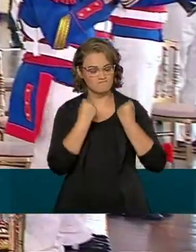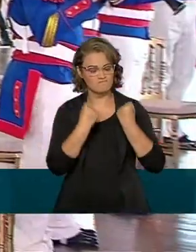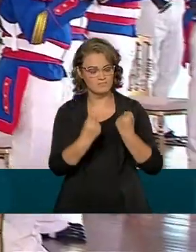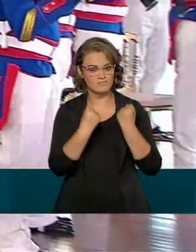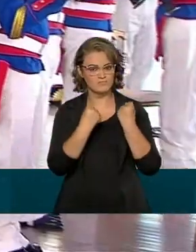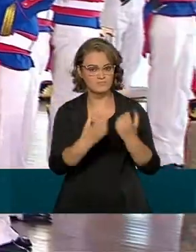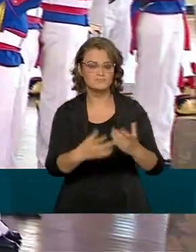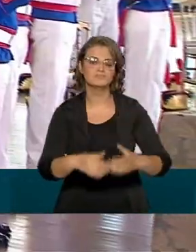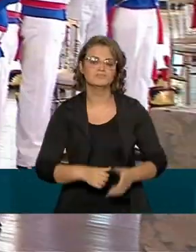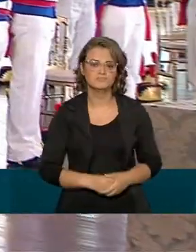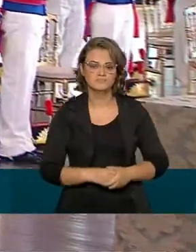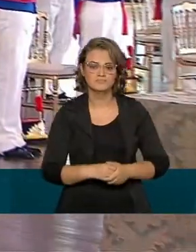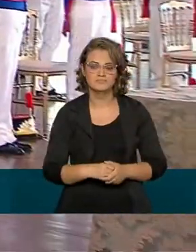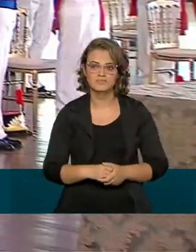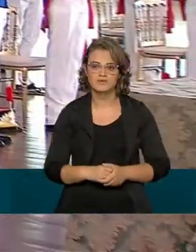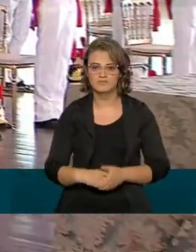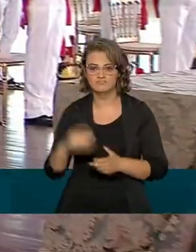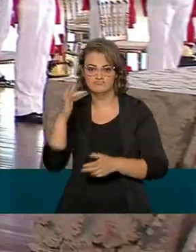E